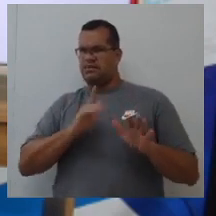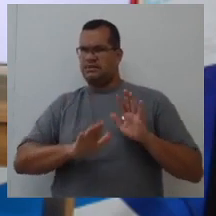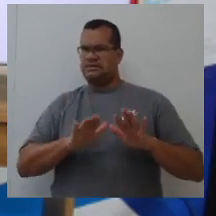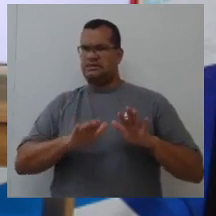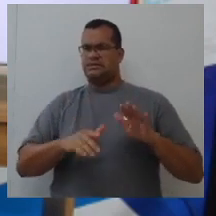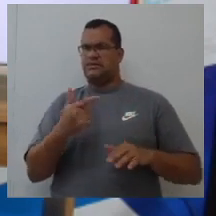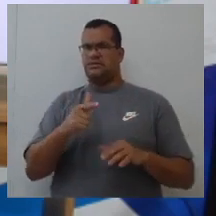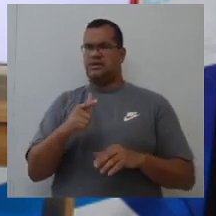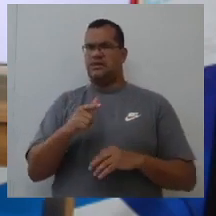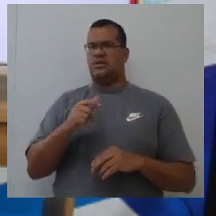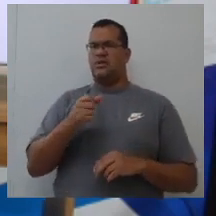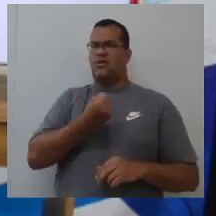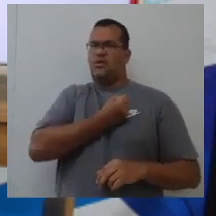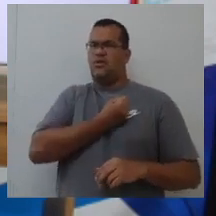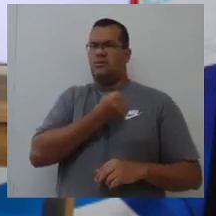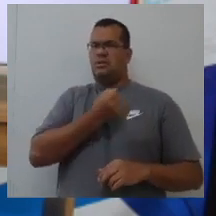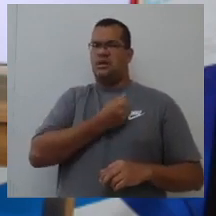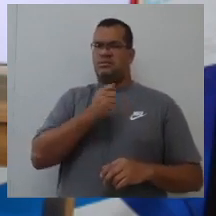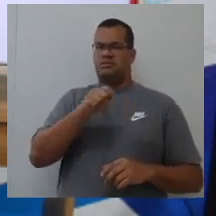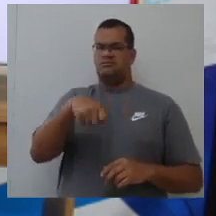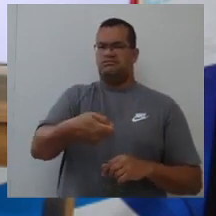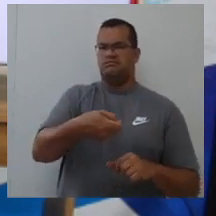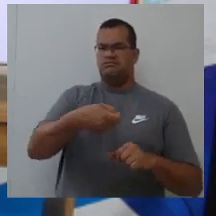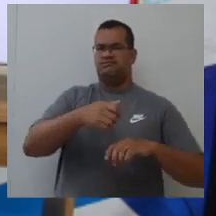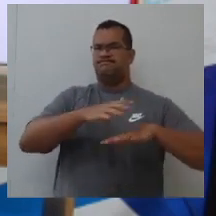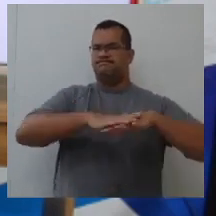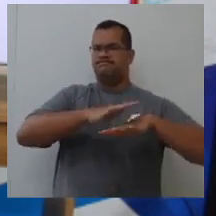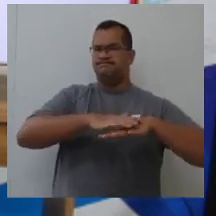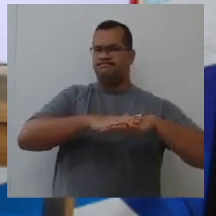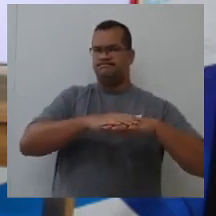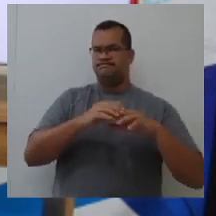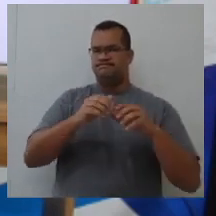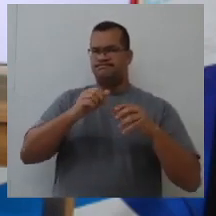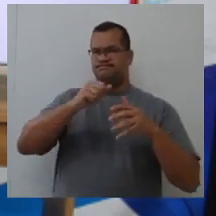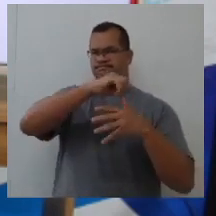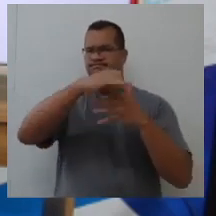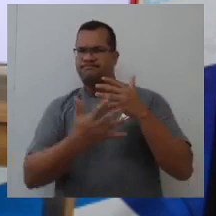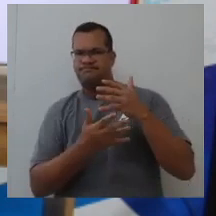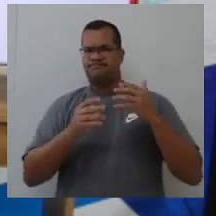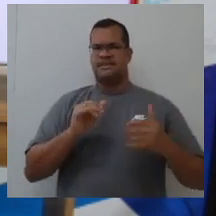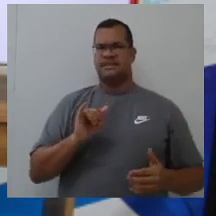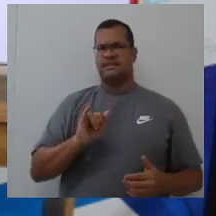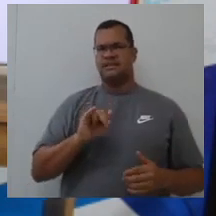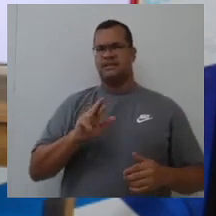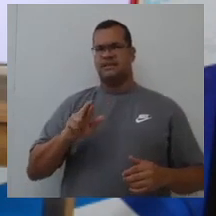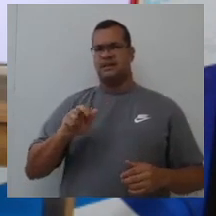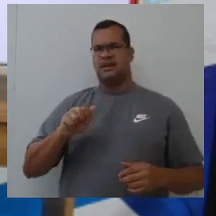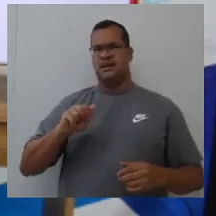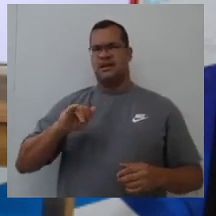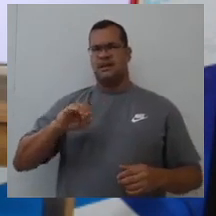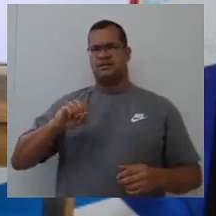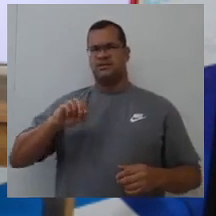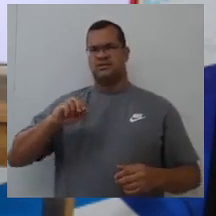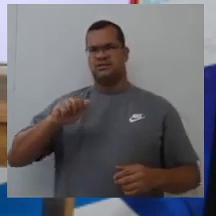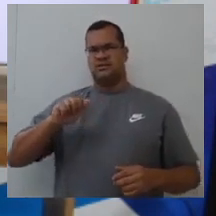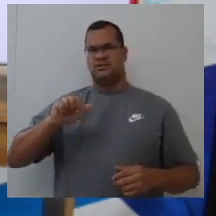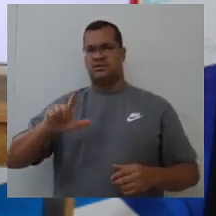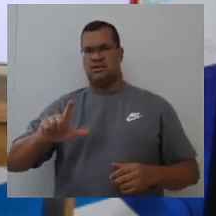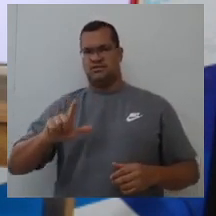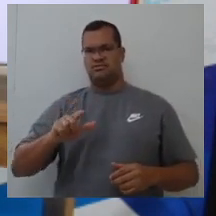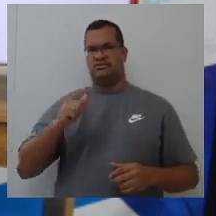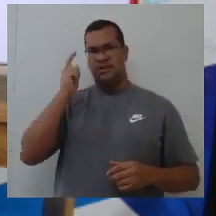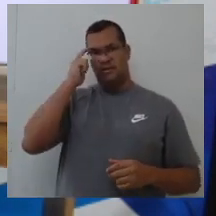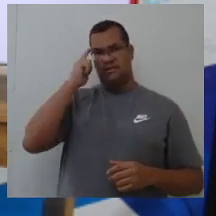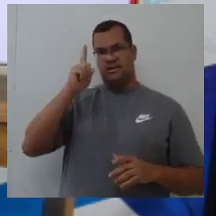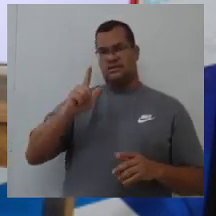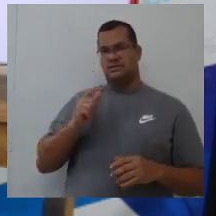se existe ainda um sinal matemático em libras para o número irracional. Eu pensei assim, não sei se vai dar certo,